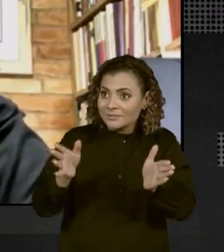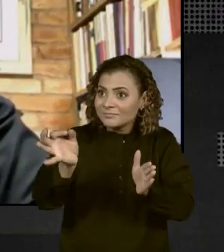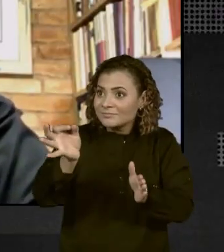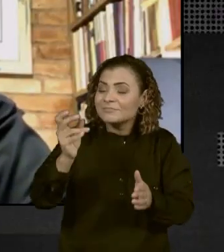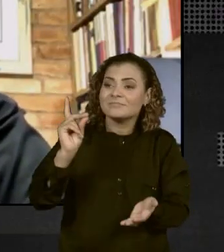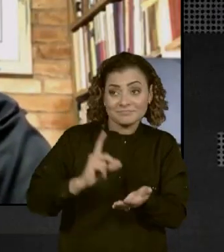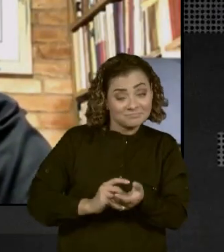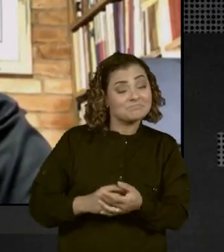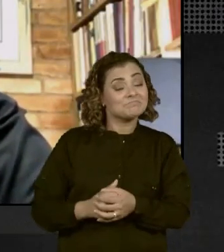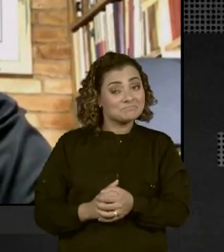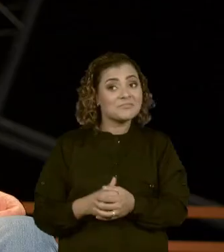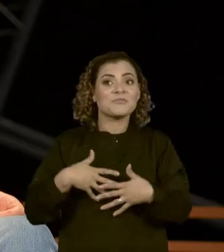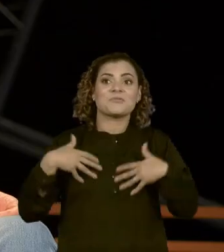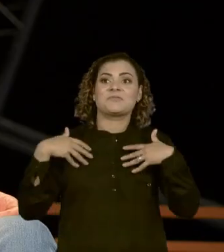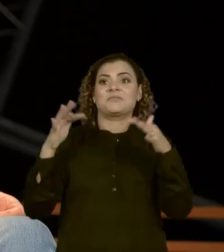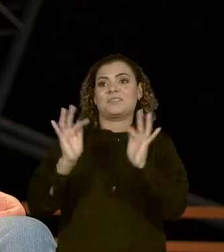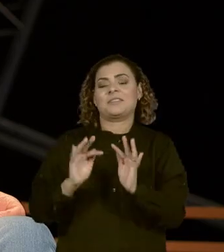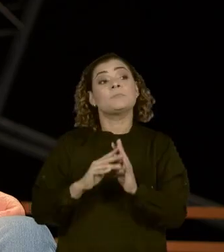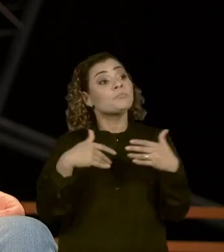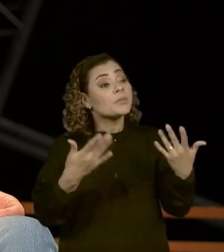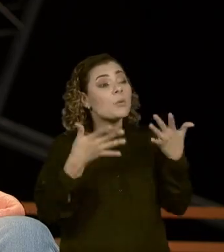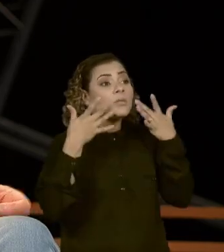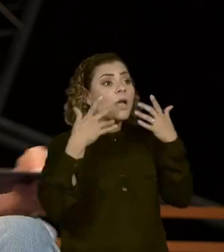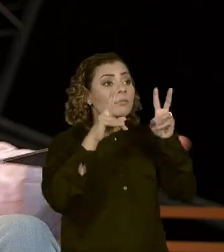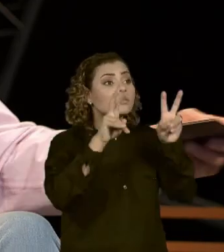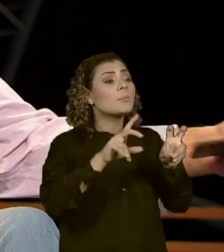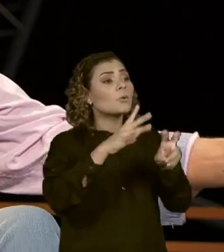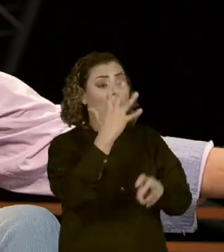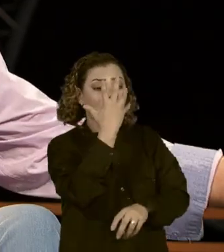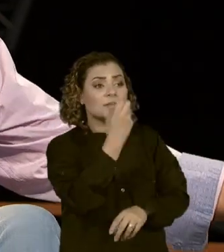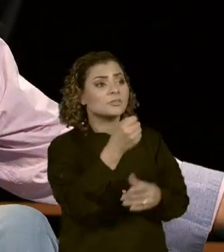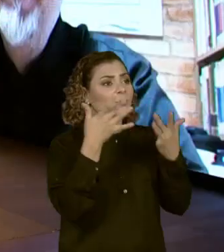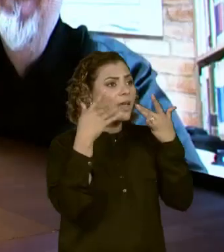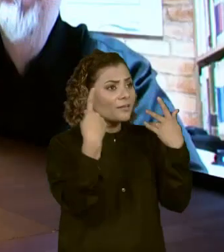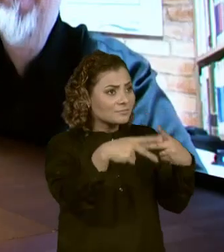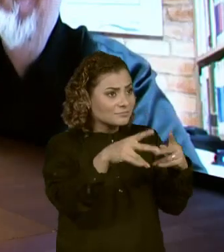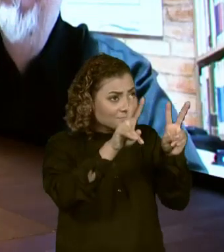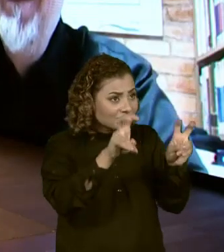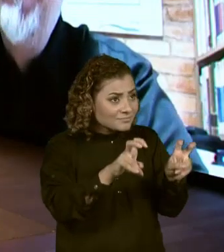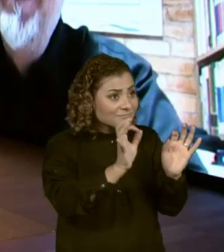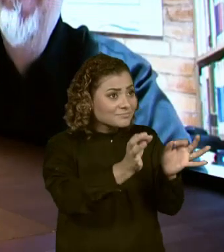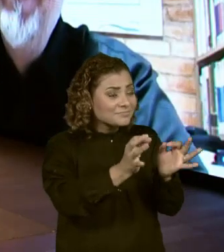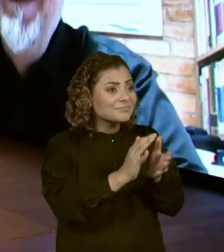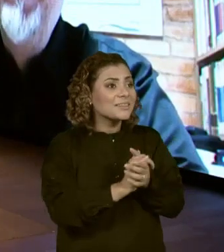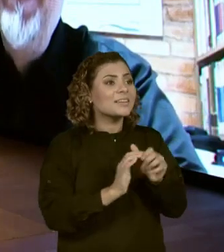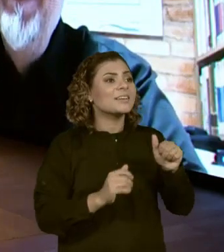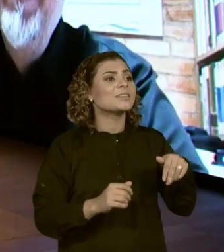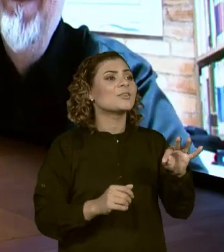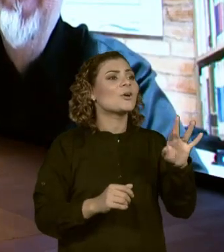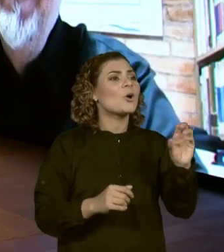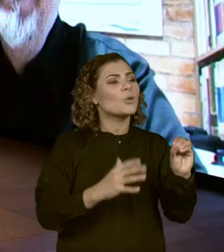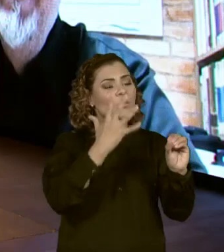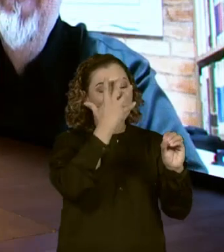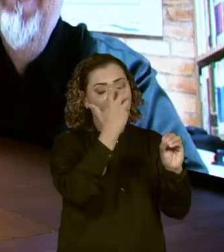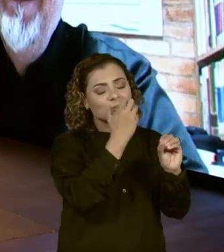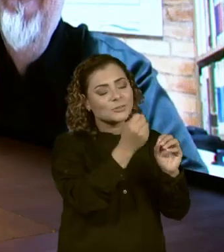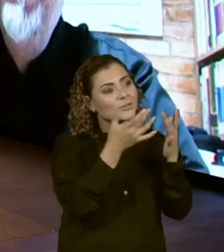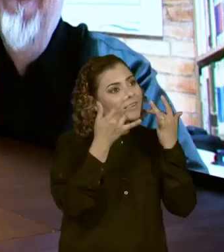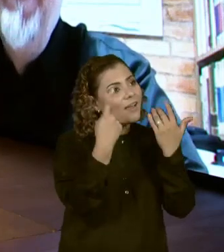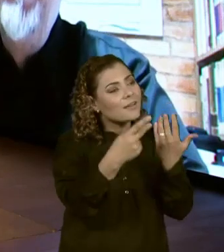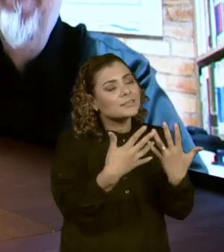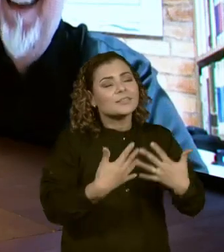O Tarcísio Meira. Né? E ele ganhou o prêmio Shell, né? de melhor ator do ano.